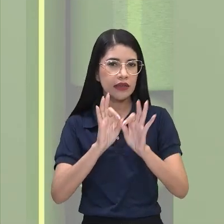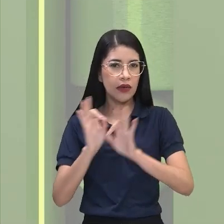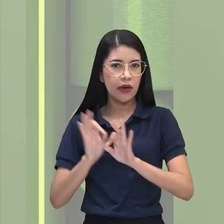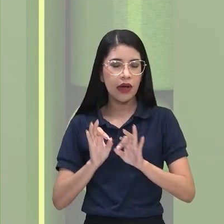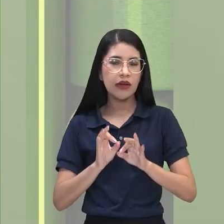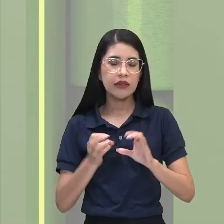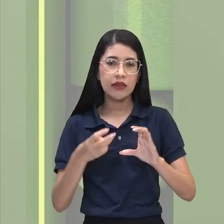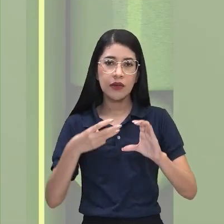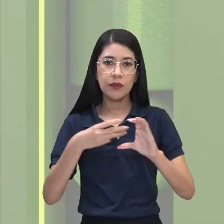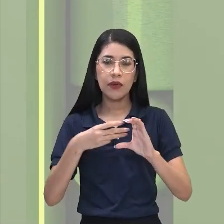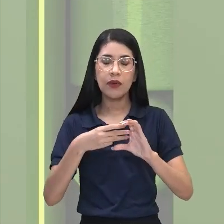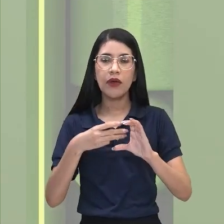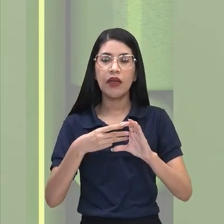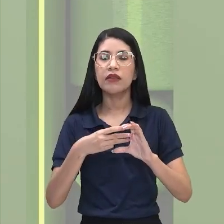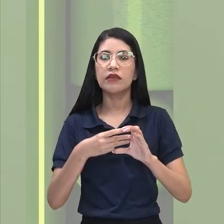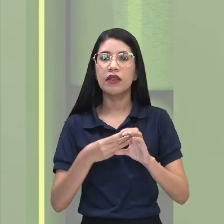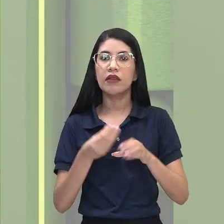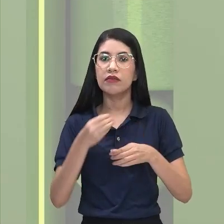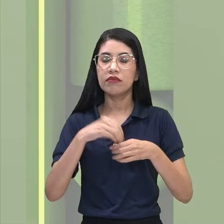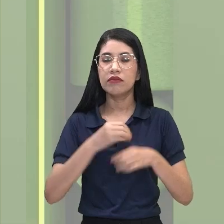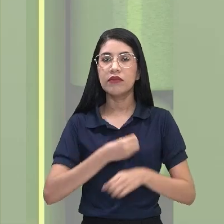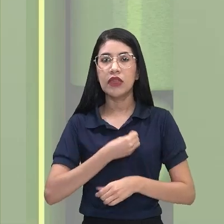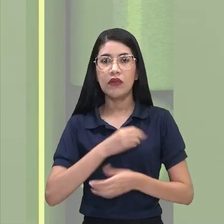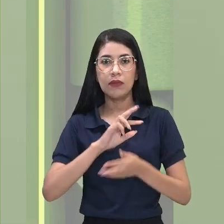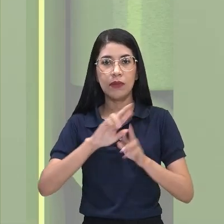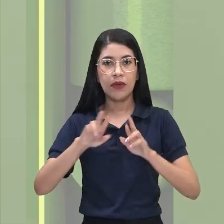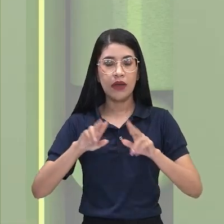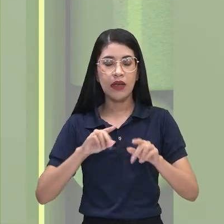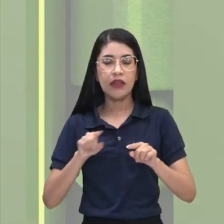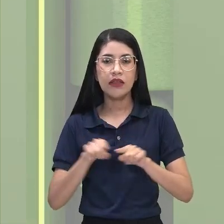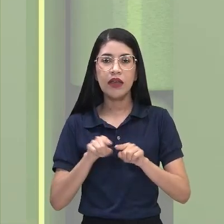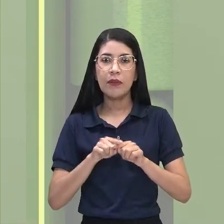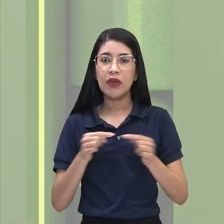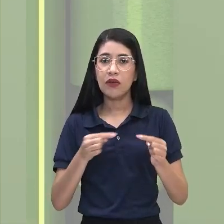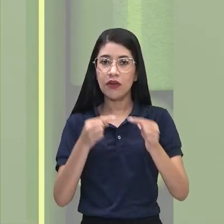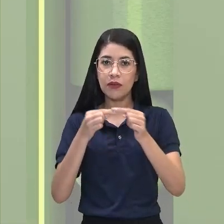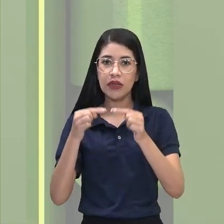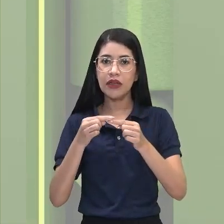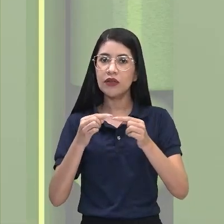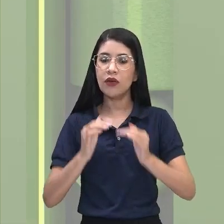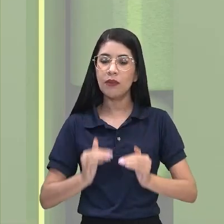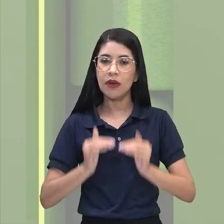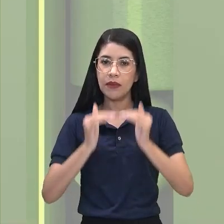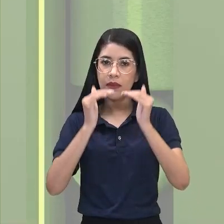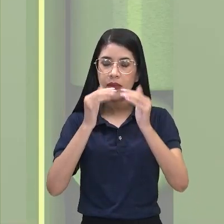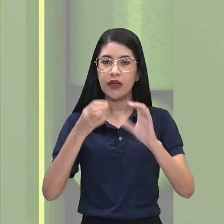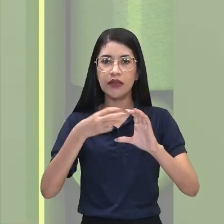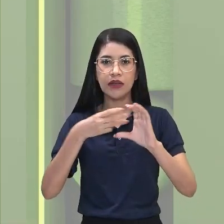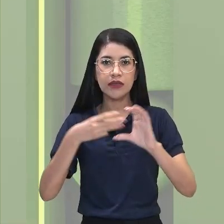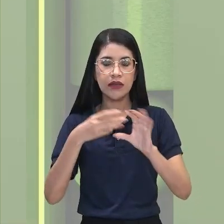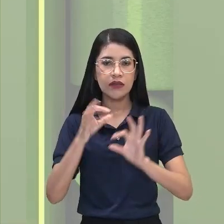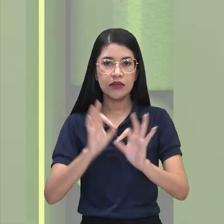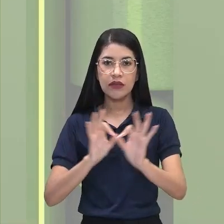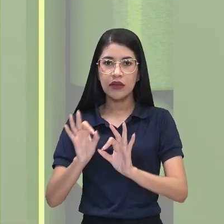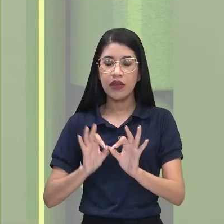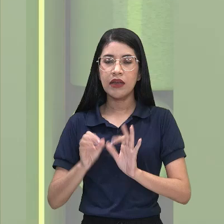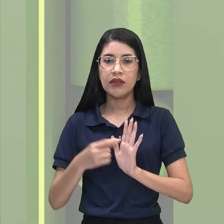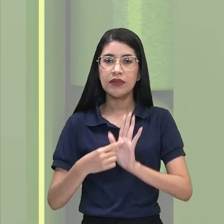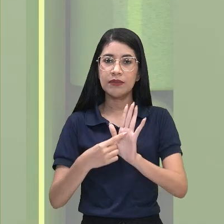desse organismo com os níveis de organização celular que nós vamos ver aí naquela